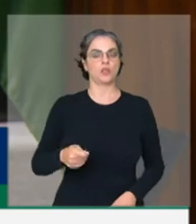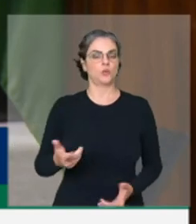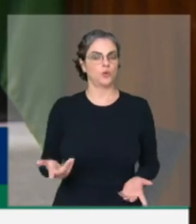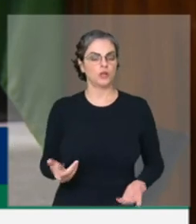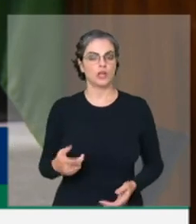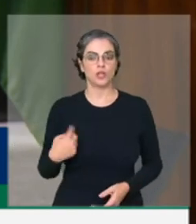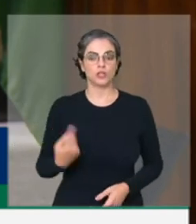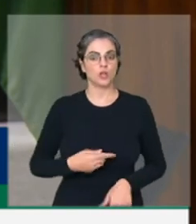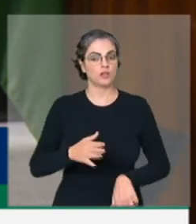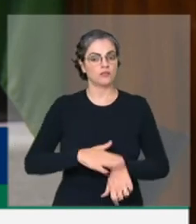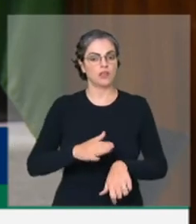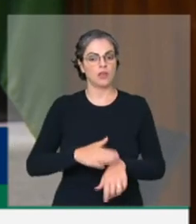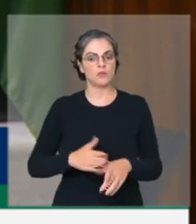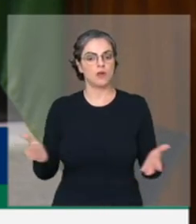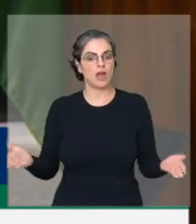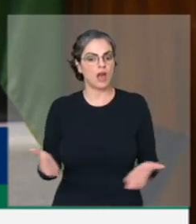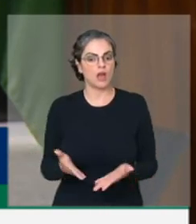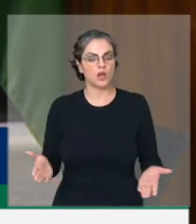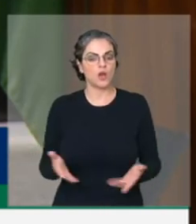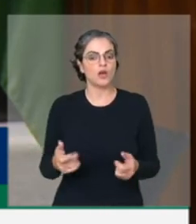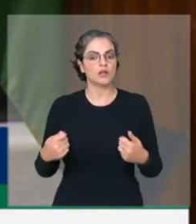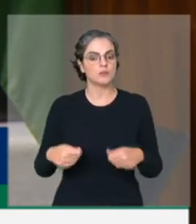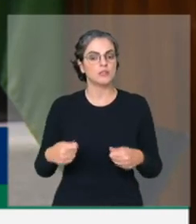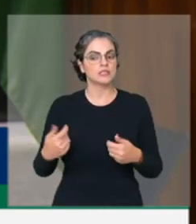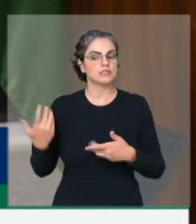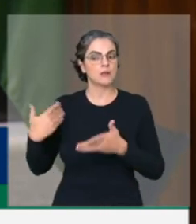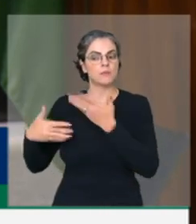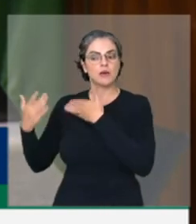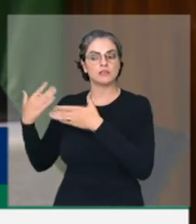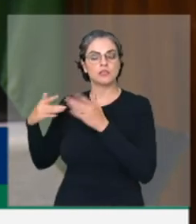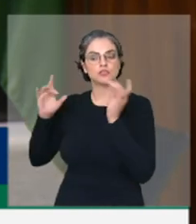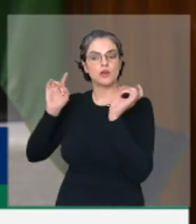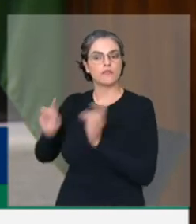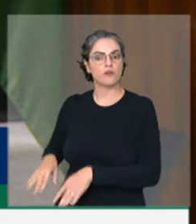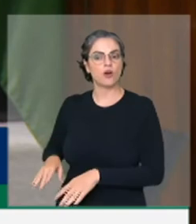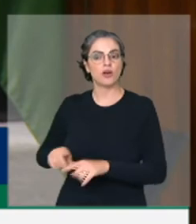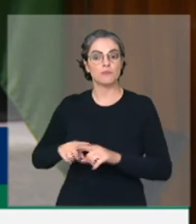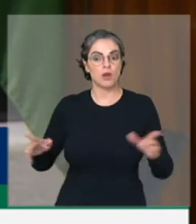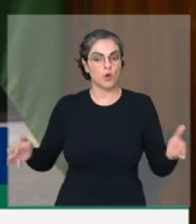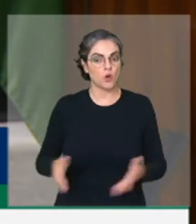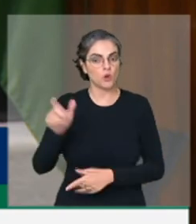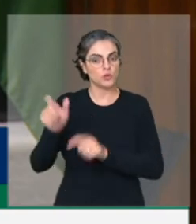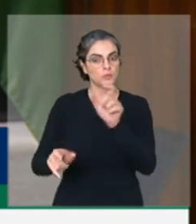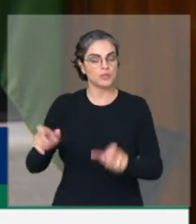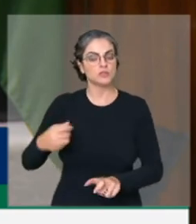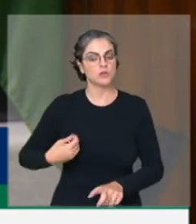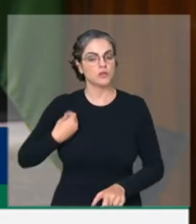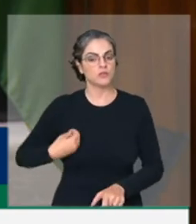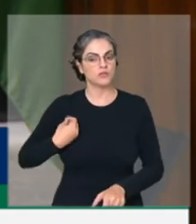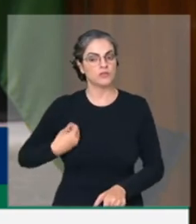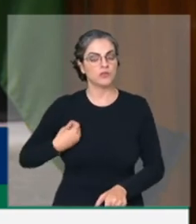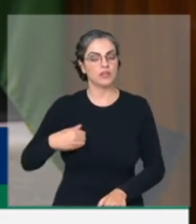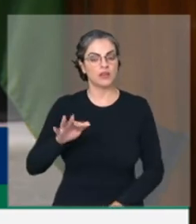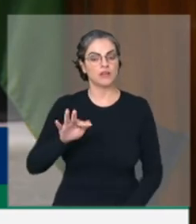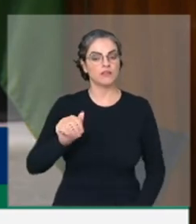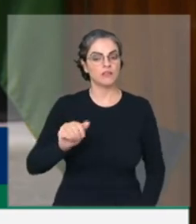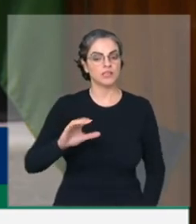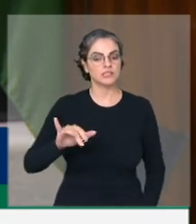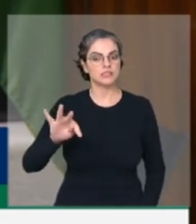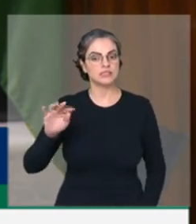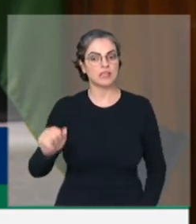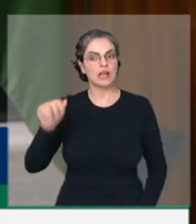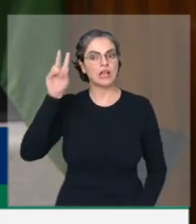uma história que tinha que estar no lixo, que os fascistas de hoje rememorem os ditadores de